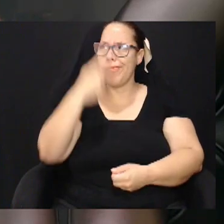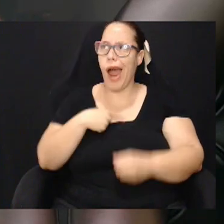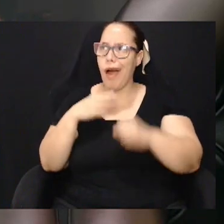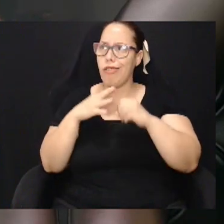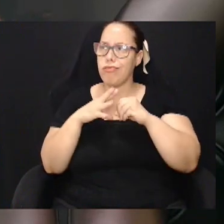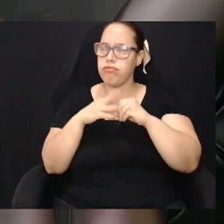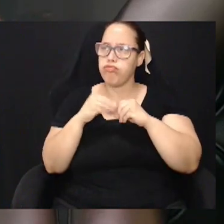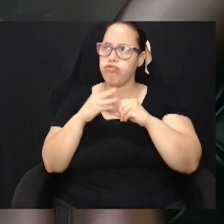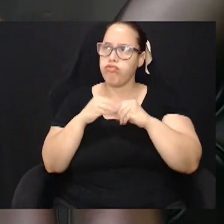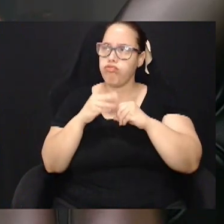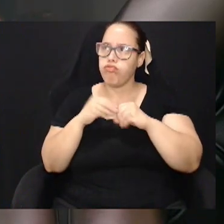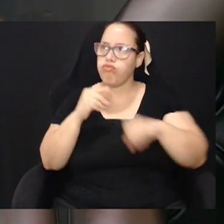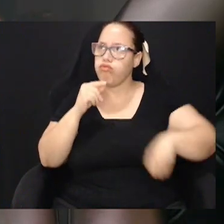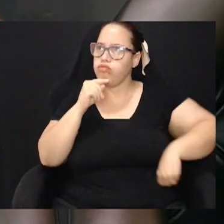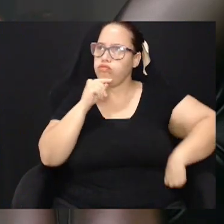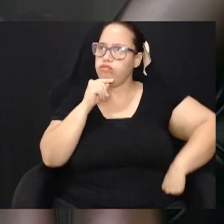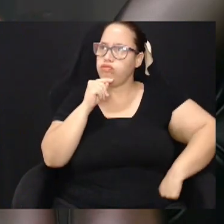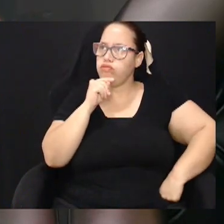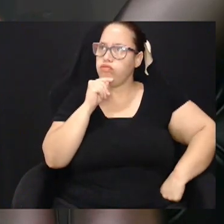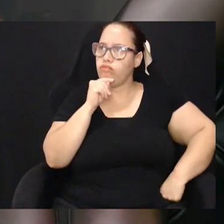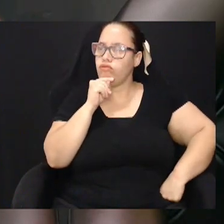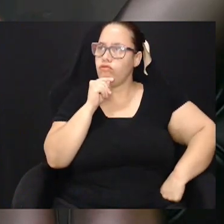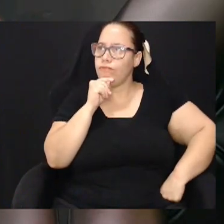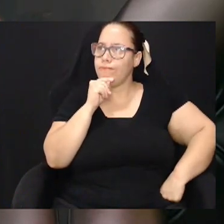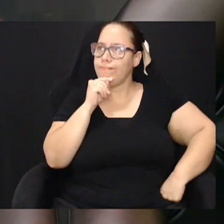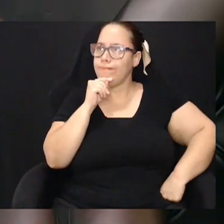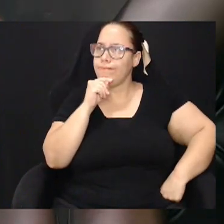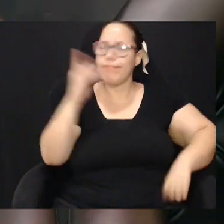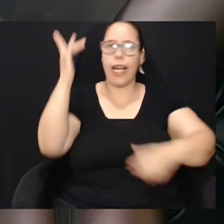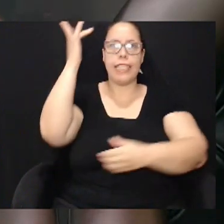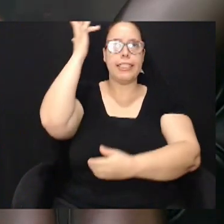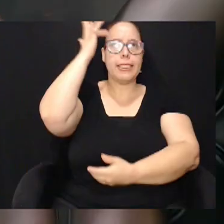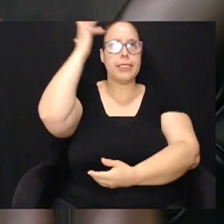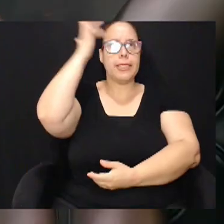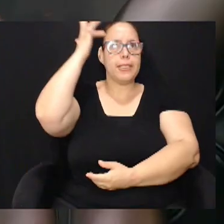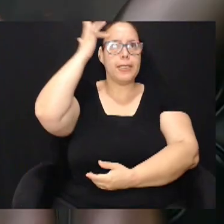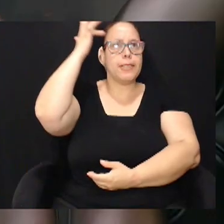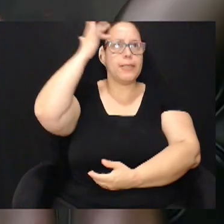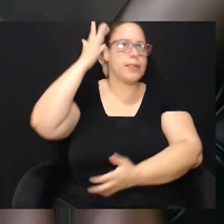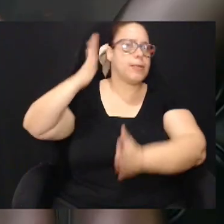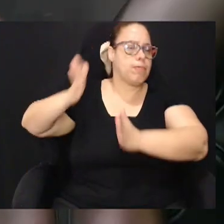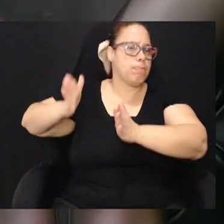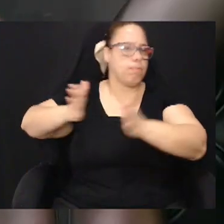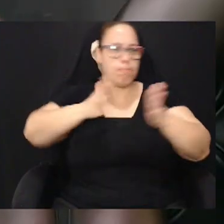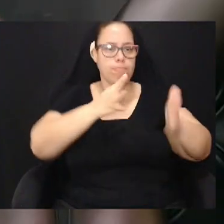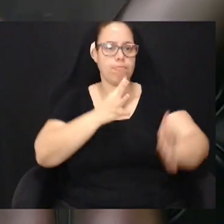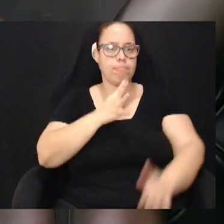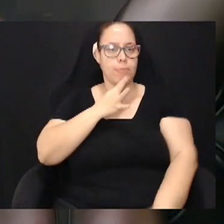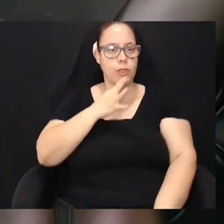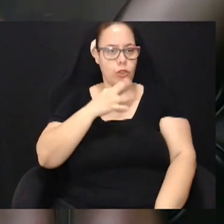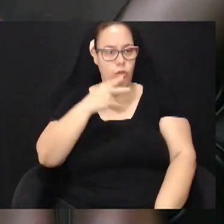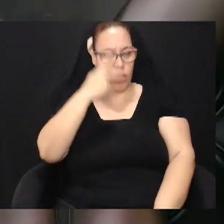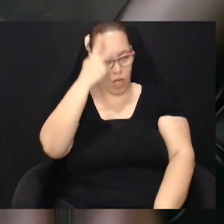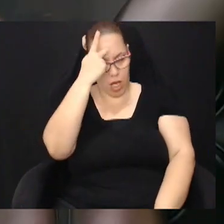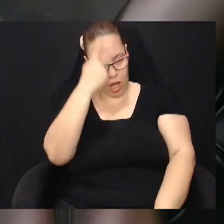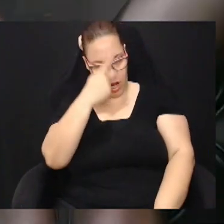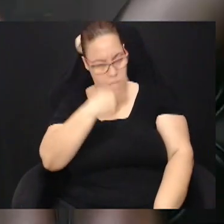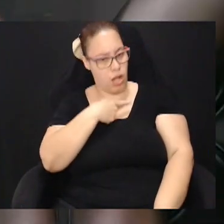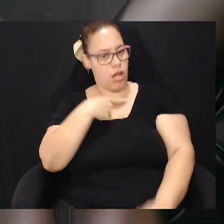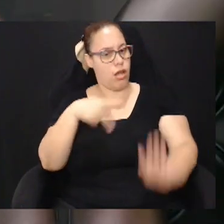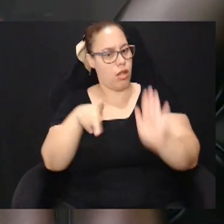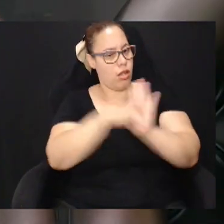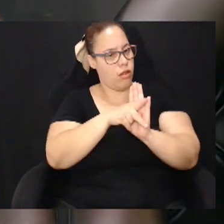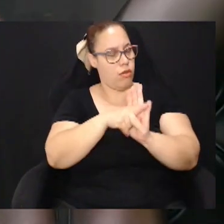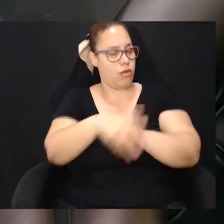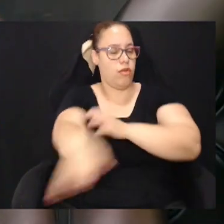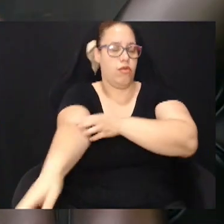né, para nós podermos amadurecer o nosso processo de autoconhecimento, né? E acho que essa é